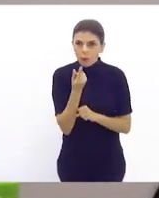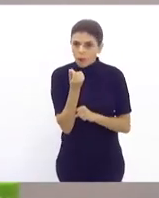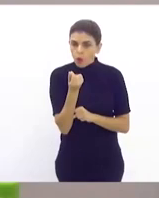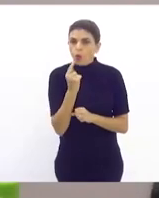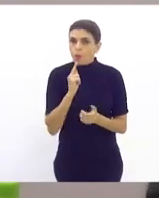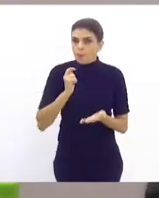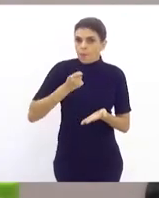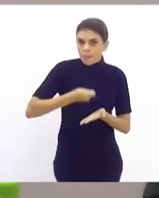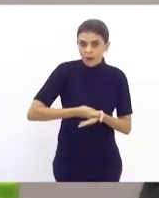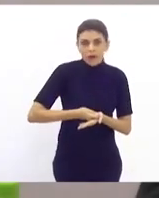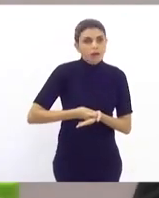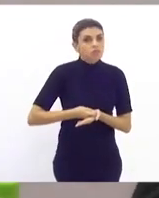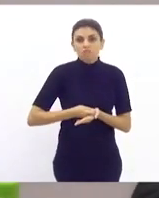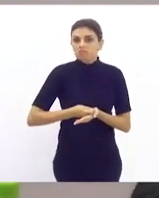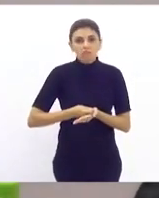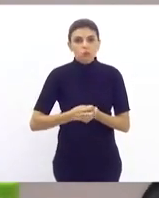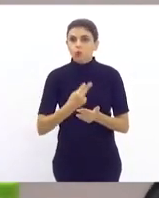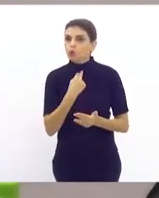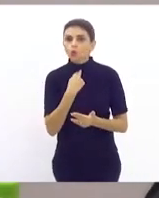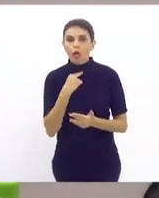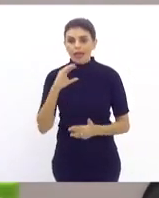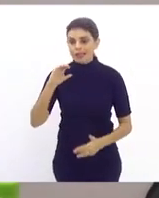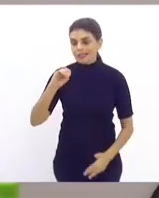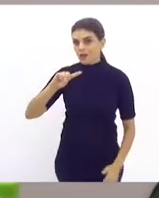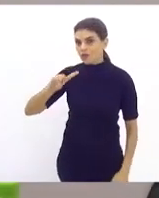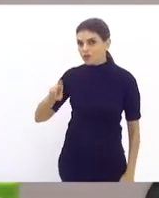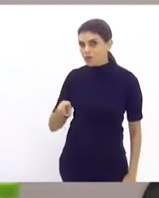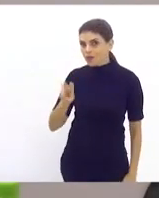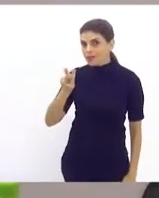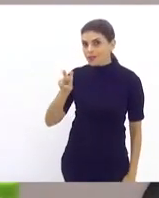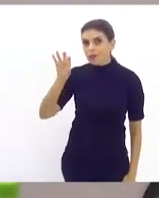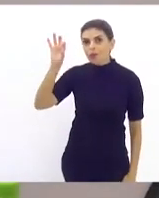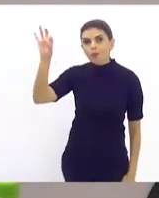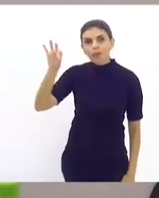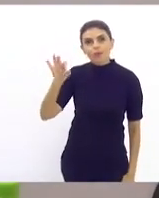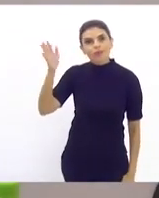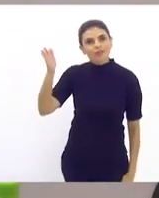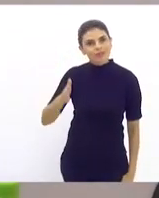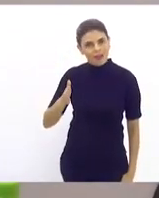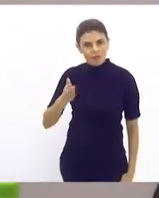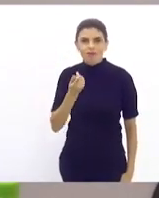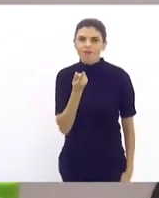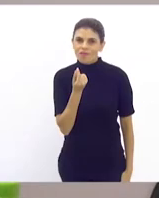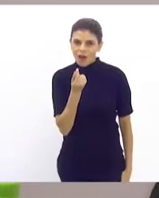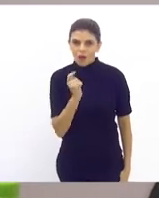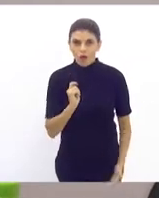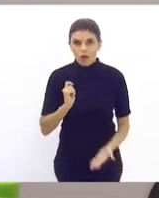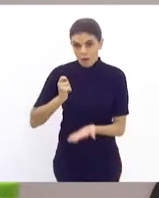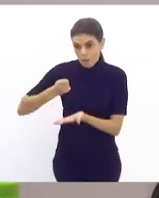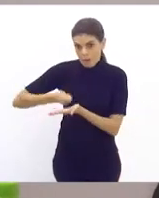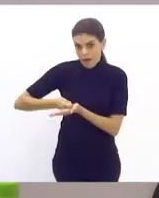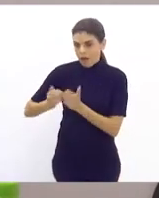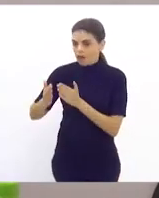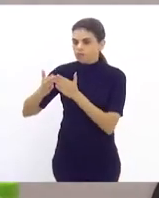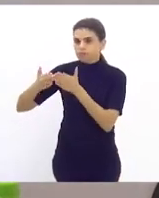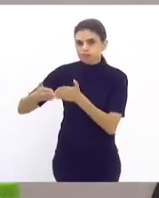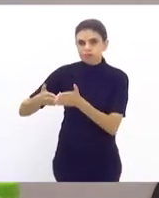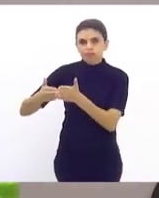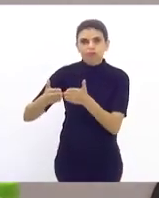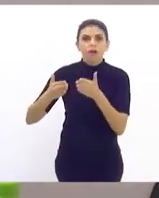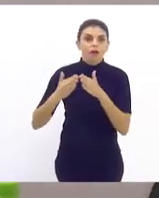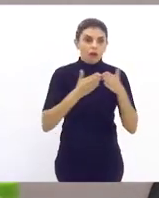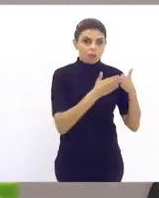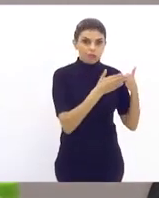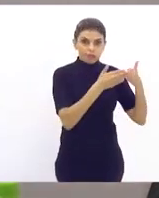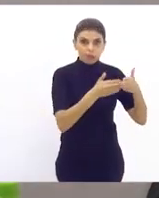ser adotado não chega a 0,5% do valor da operação das embarcações que serão possivelmente afetadas